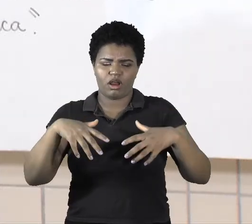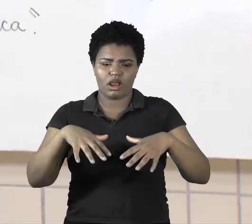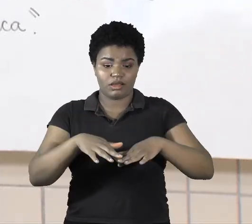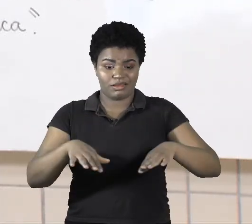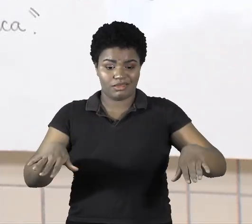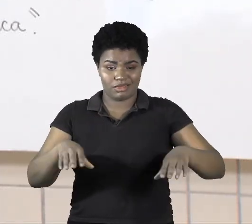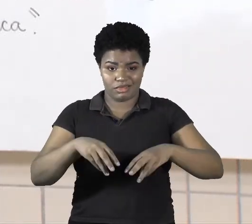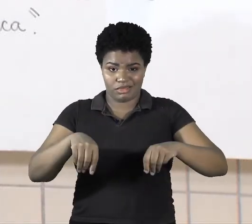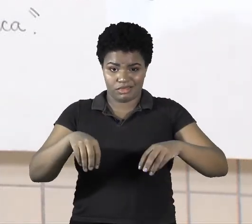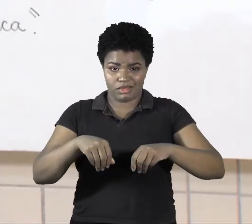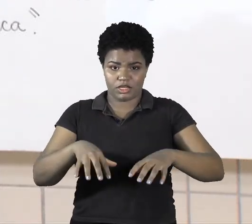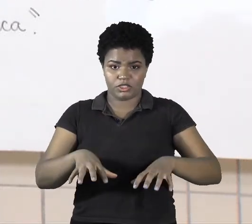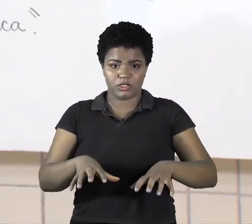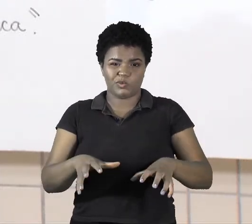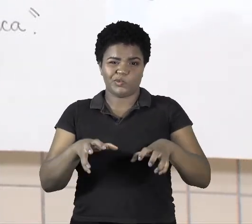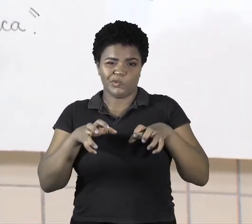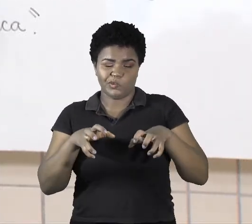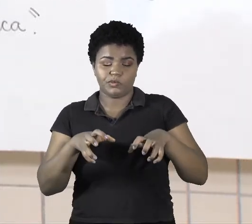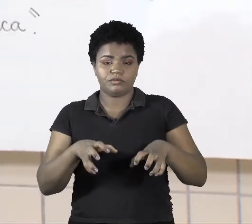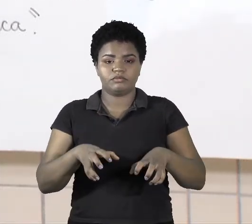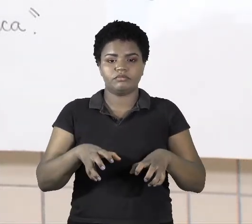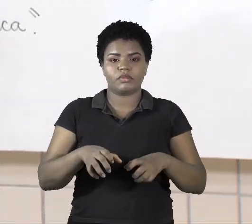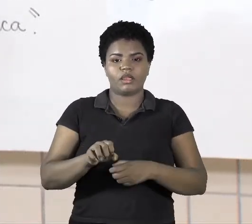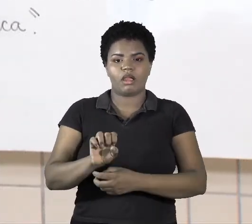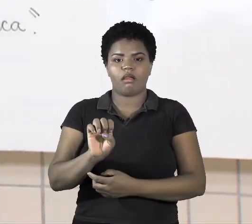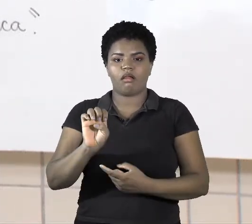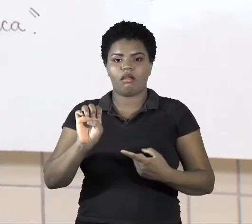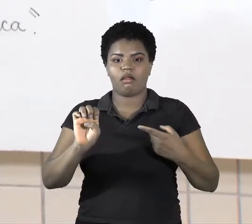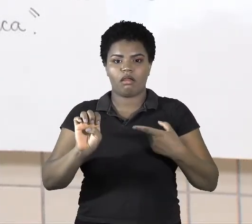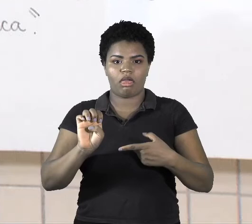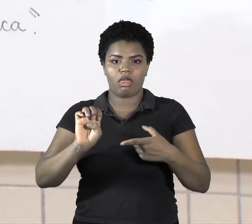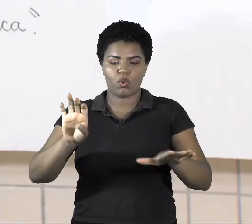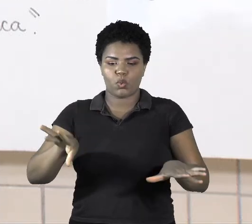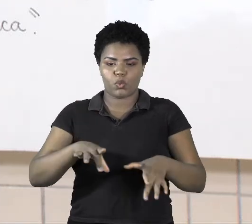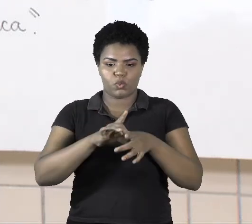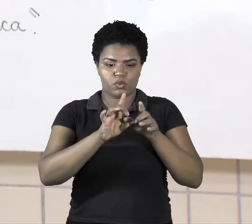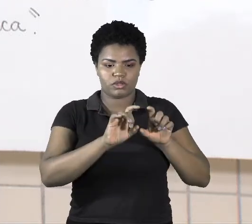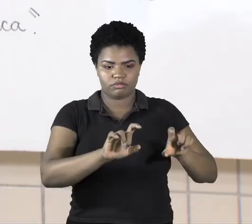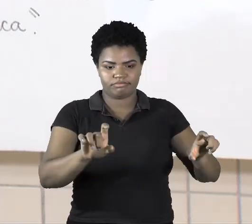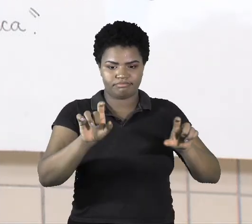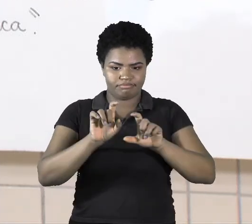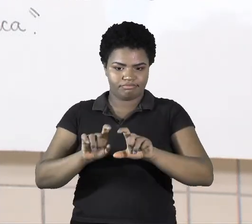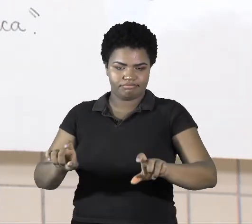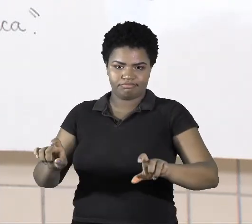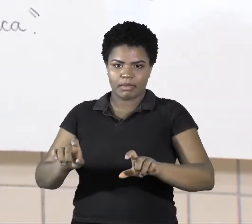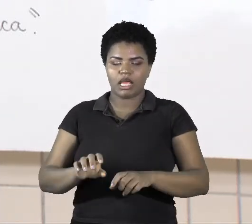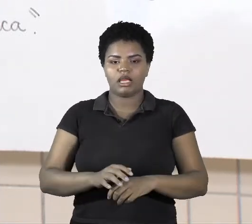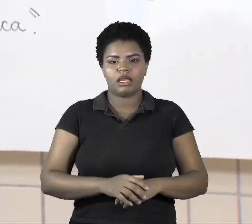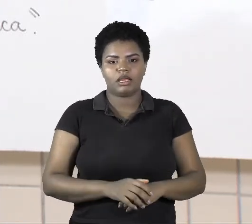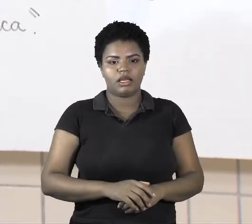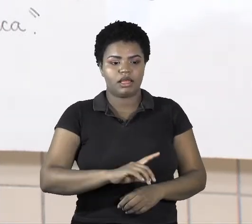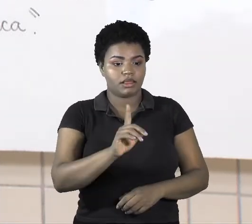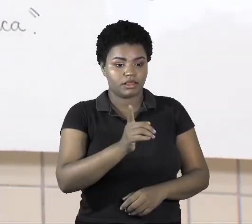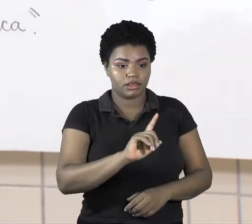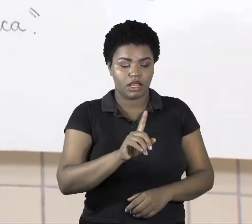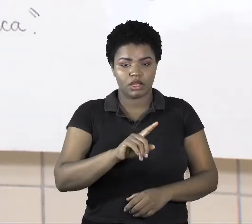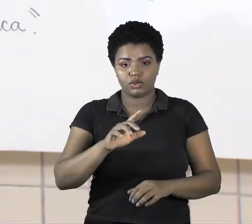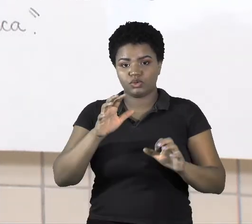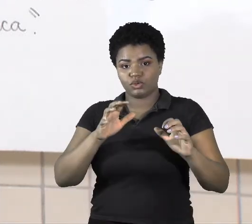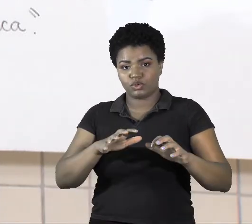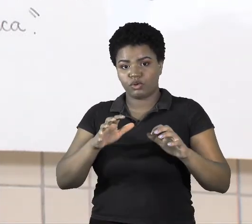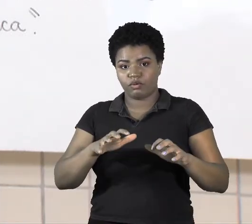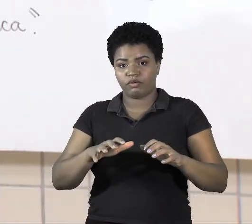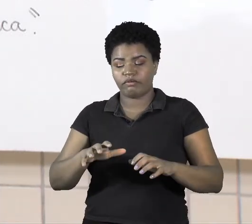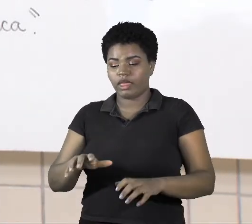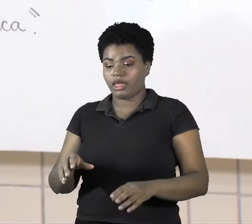seca. Olha isso, o e aqui, a conjunção e unindo duas ideias, né, de não chover com a terra